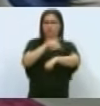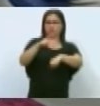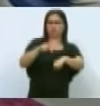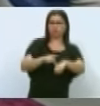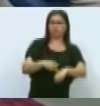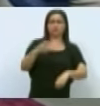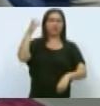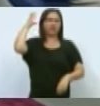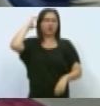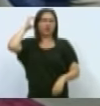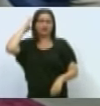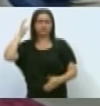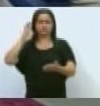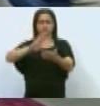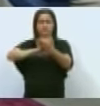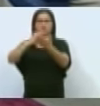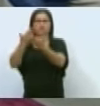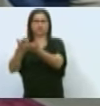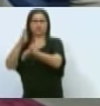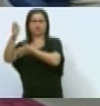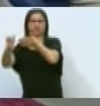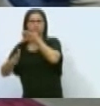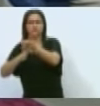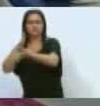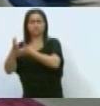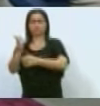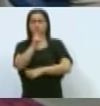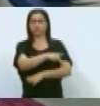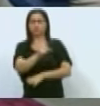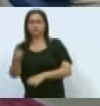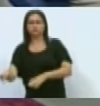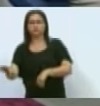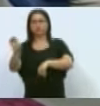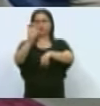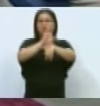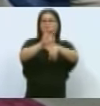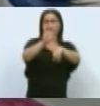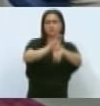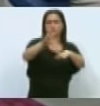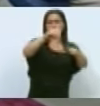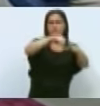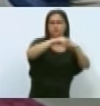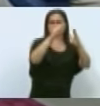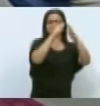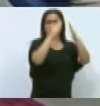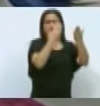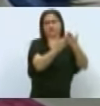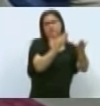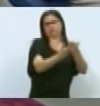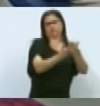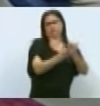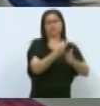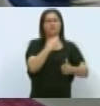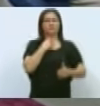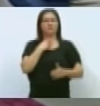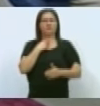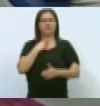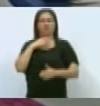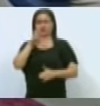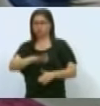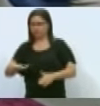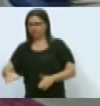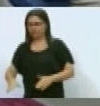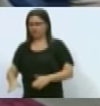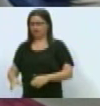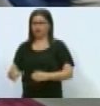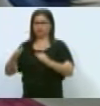fono, é a intérprete de Libras, é os professores, é o curso lá dentro. Então não pode colocar uma criança dessa numa escola se não